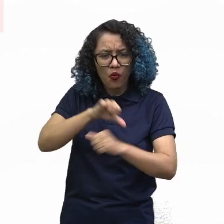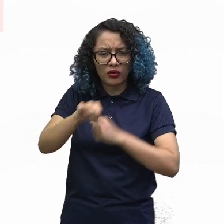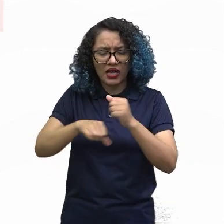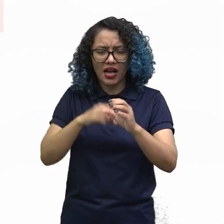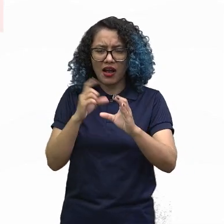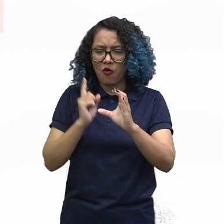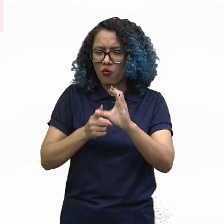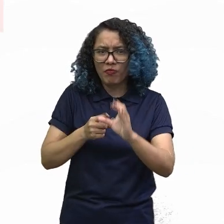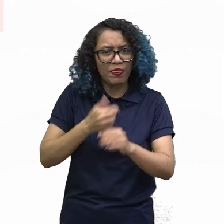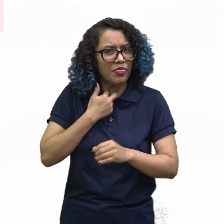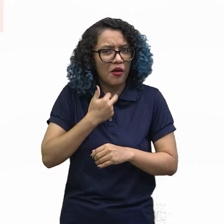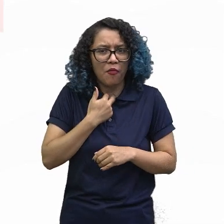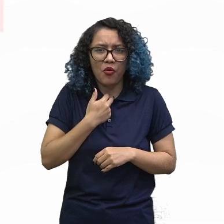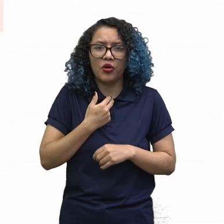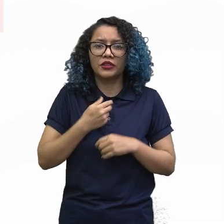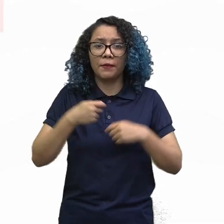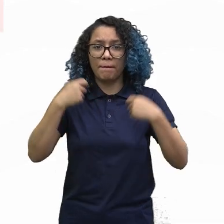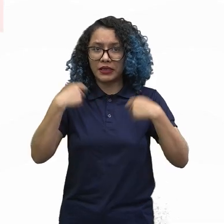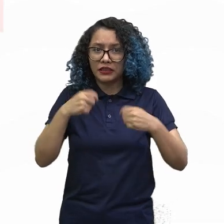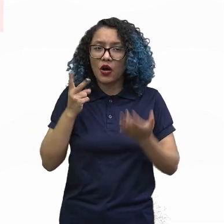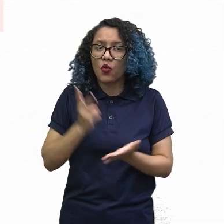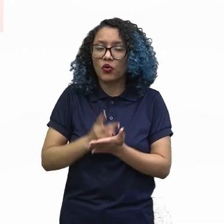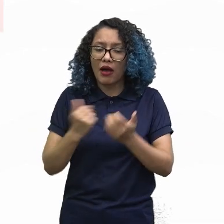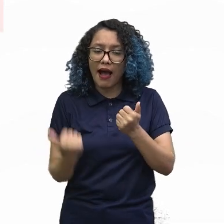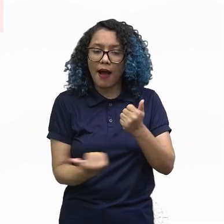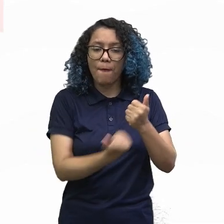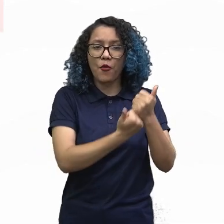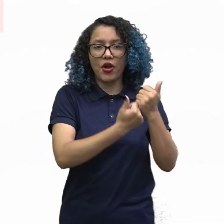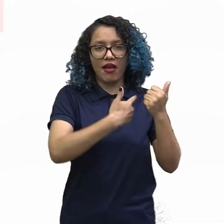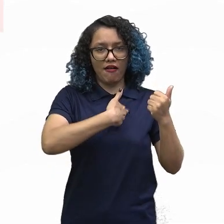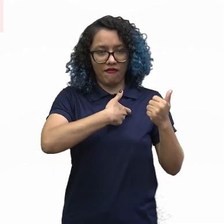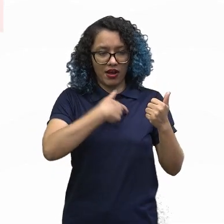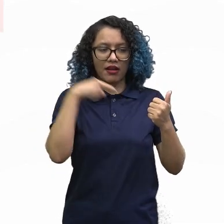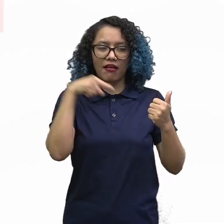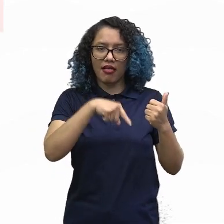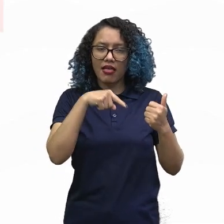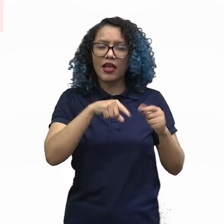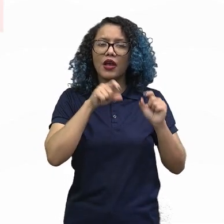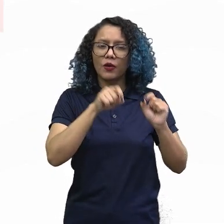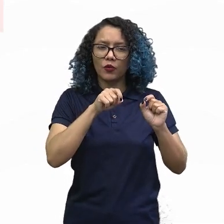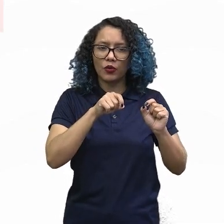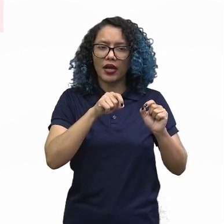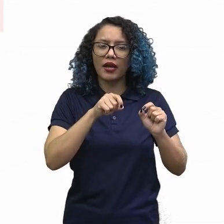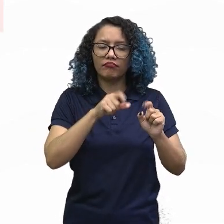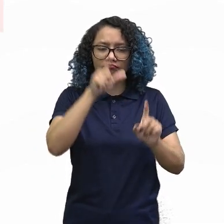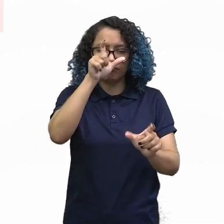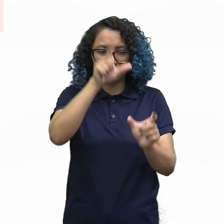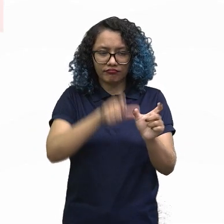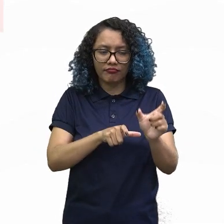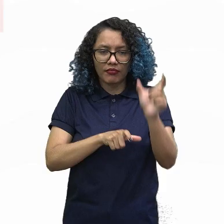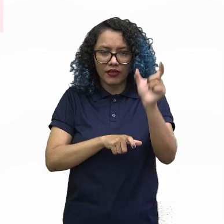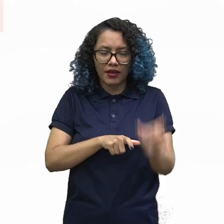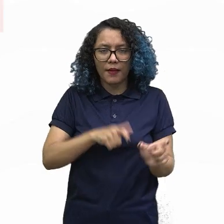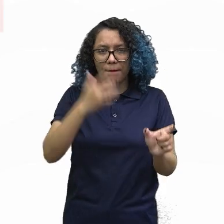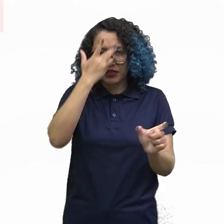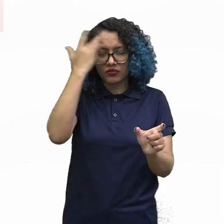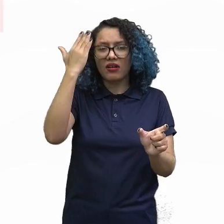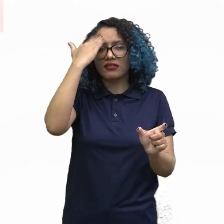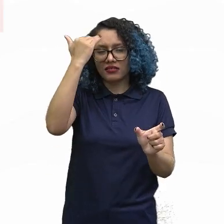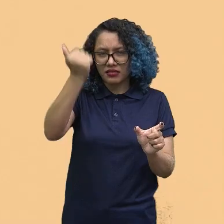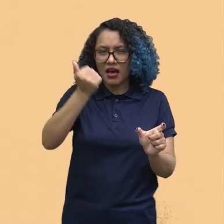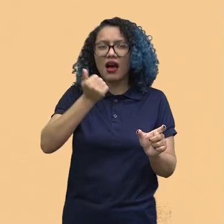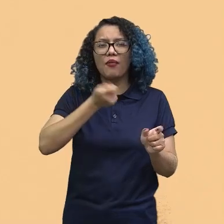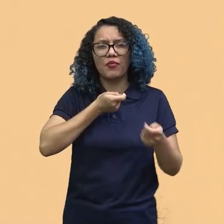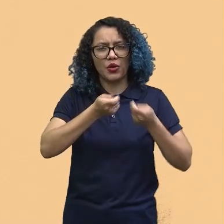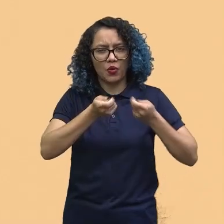jeito vai ser permanecer com Vargas, né, porque ele sim é essa figura que sabe